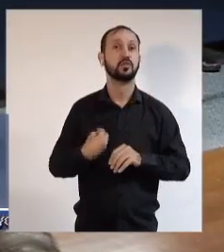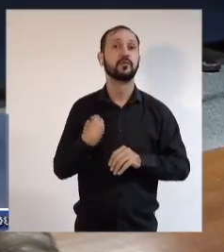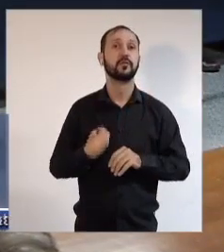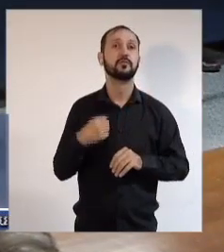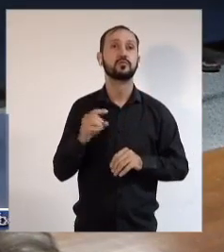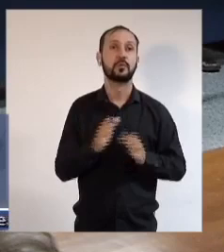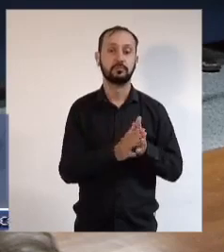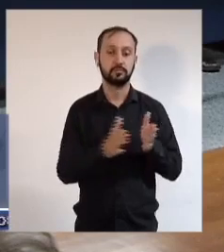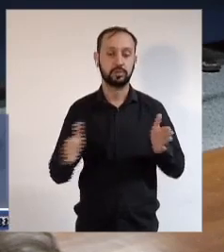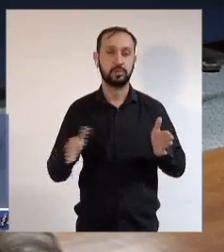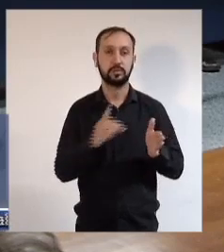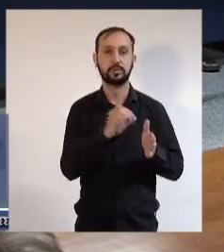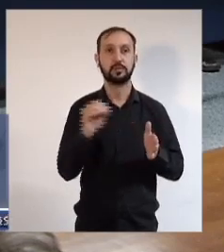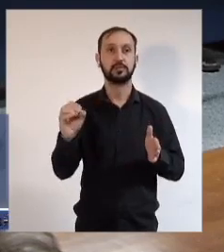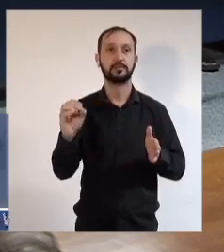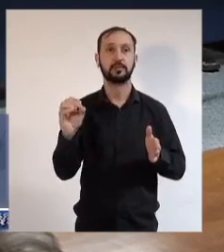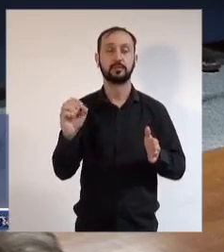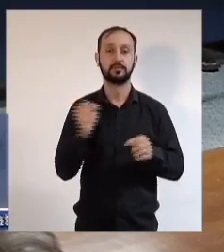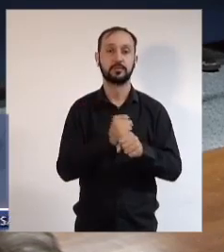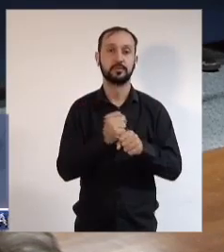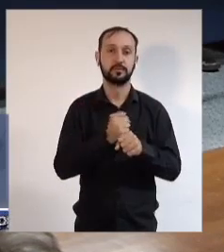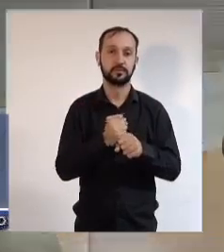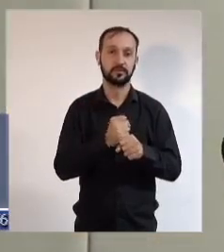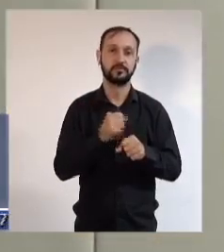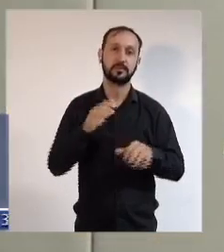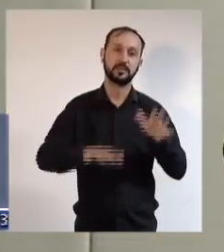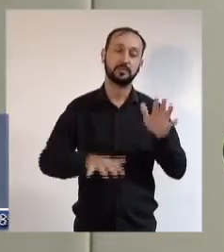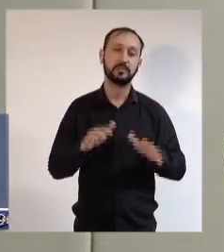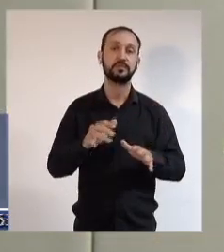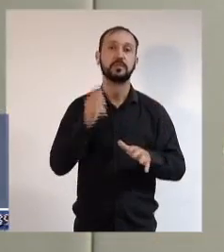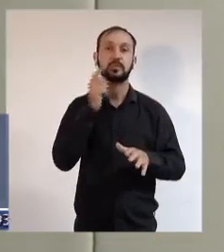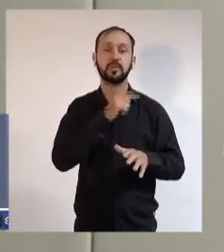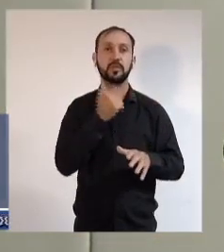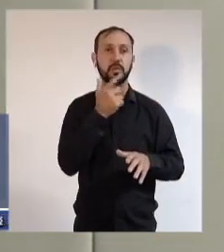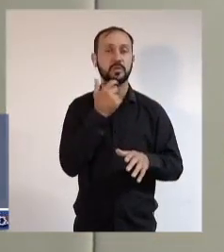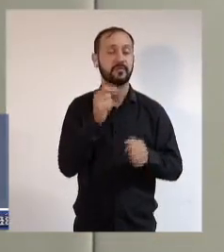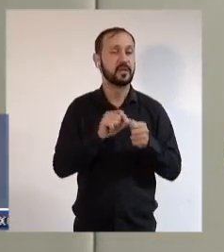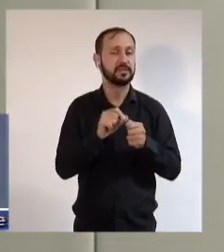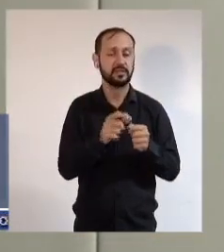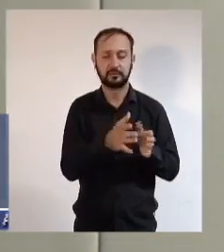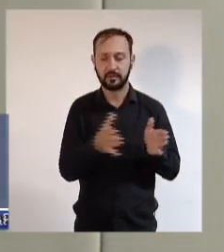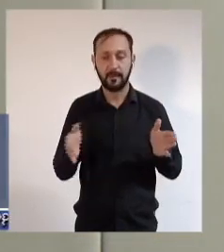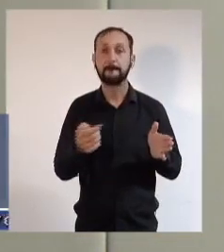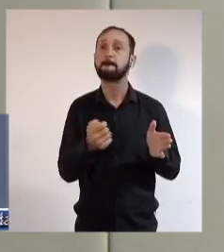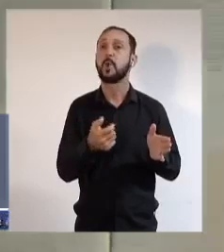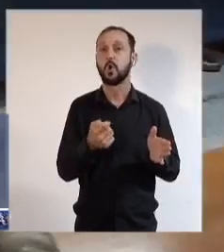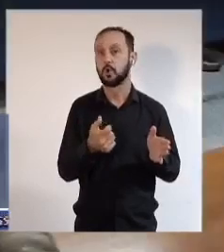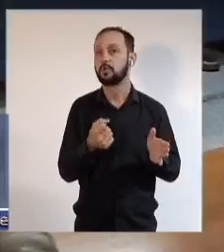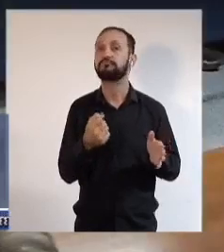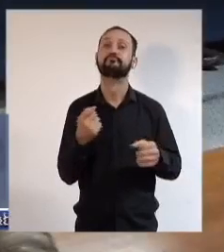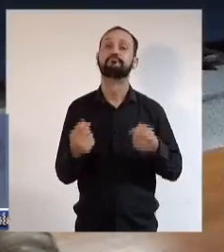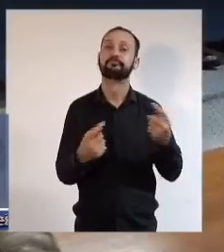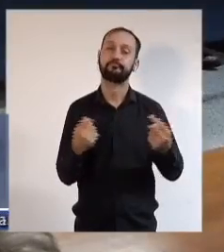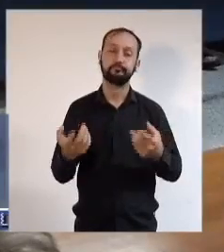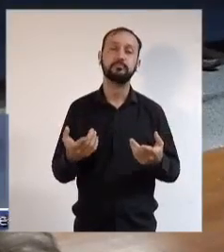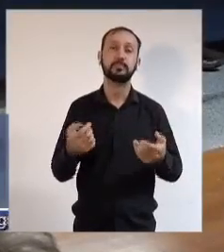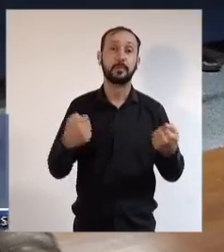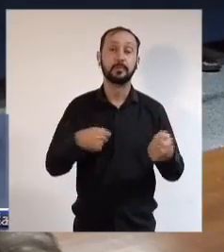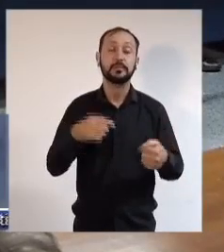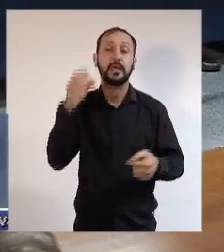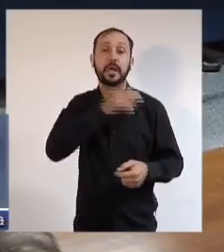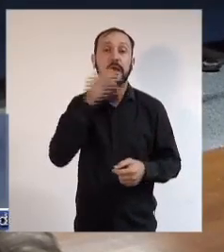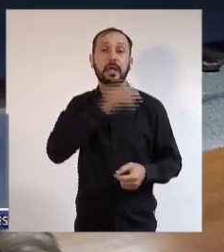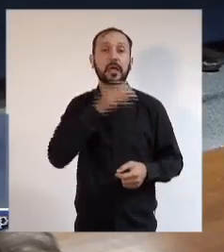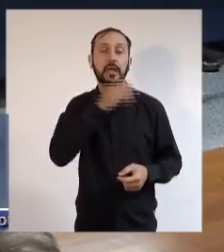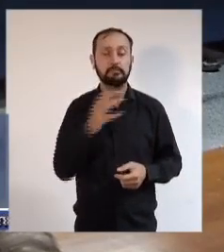anos né e então ele 100 anos dá pra não dá pra fazer muita coisa então nós temos que correr